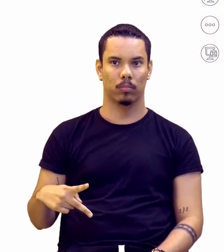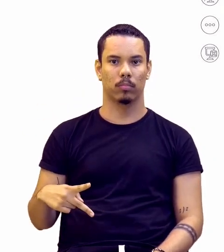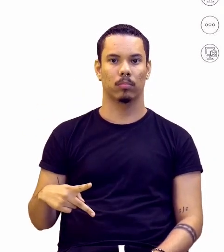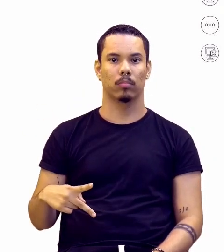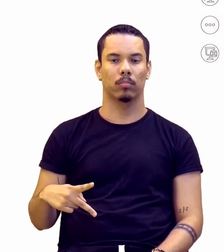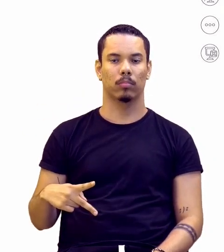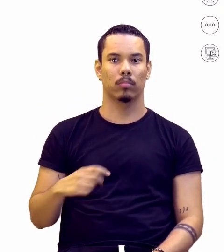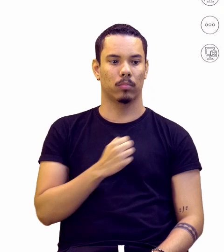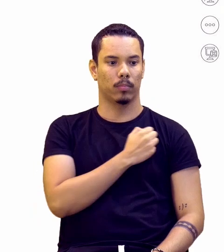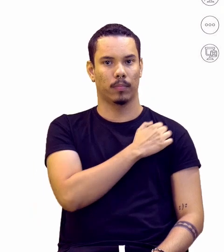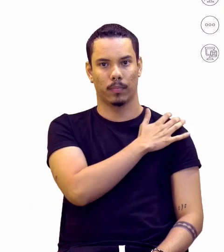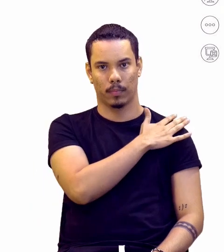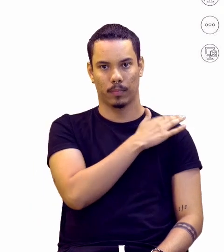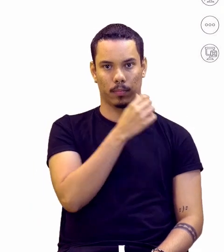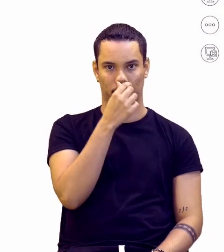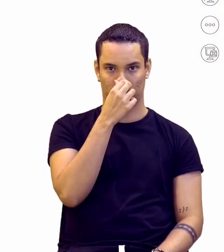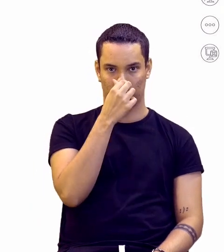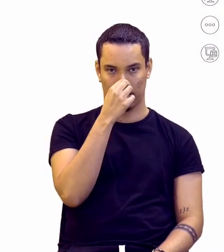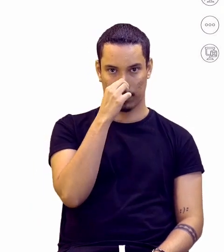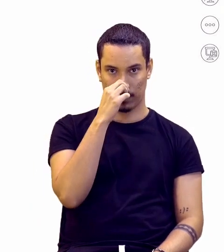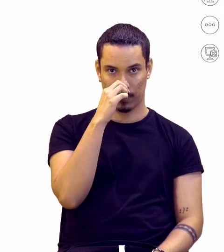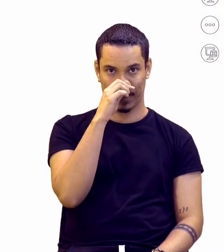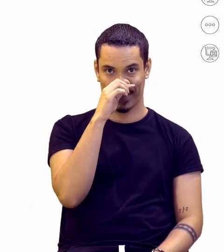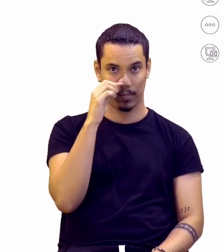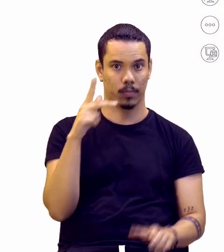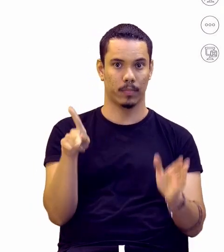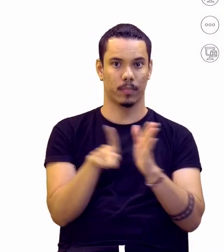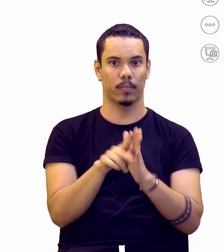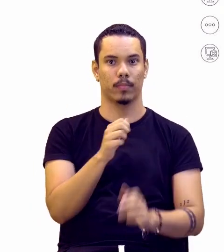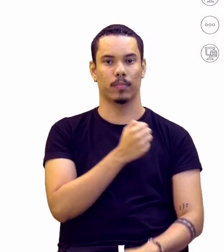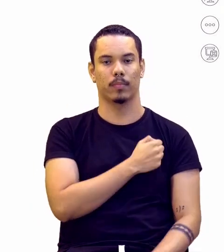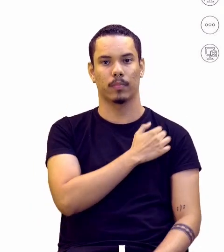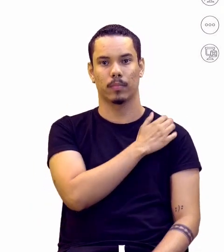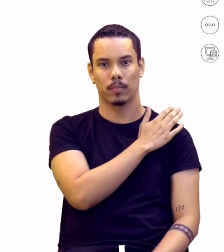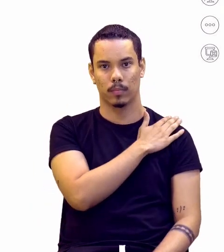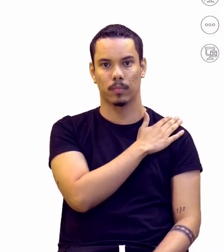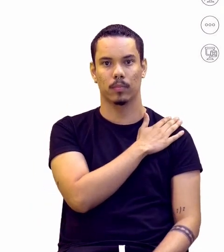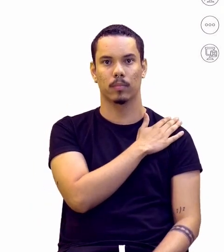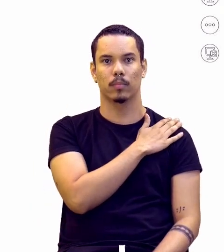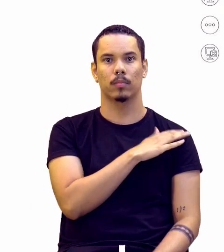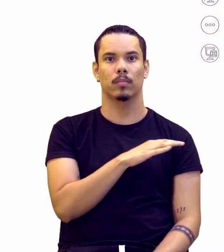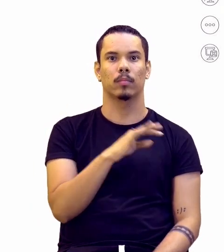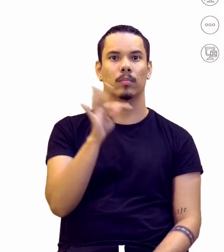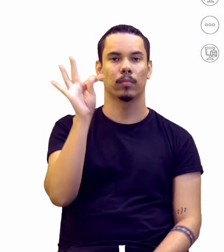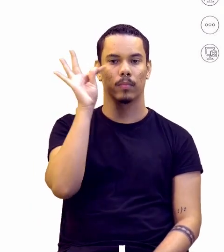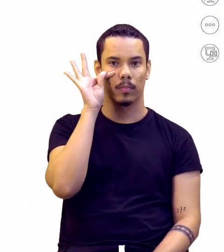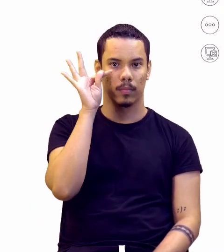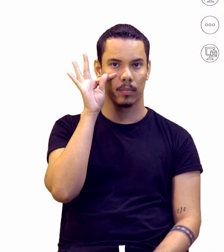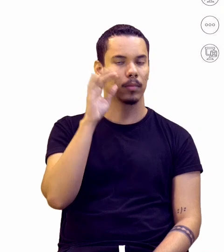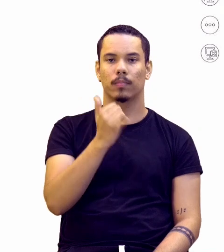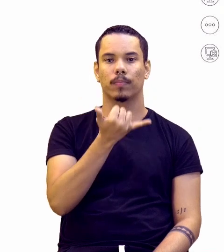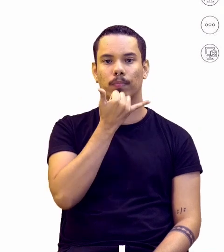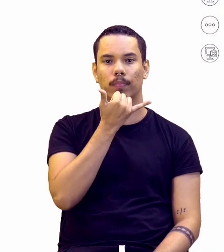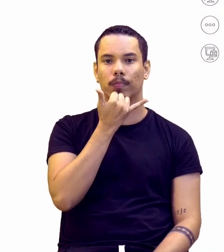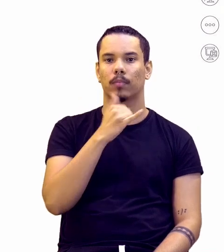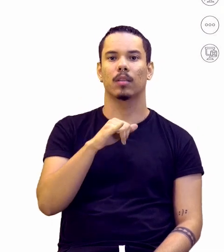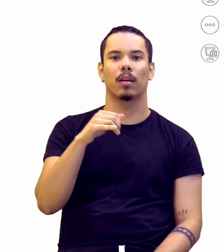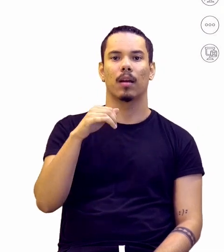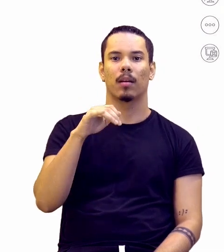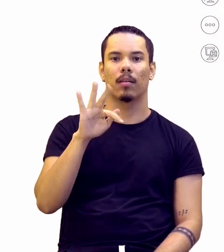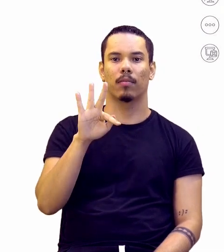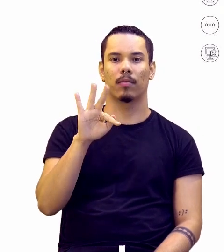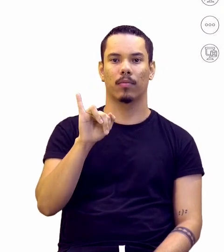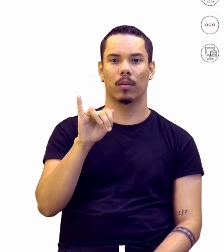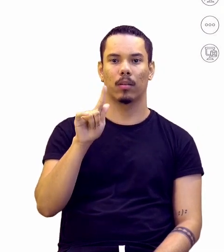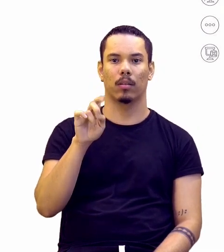né, da ditadura, João Batista de Figueiredo. Vale a pena recordar isso aí também, que nós não falamos,